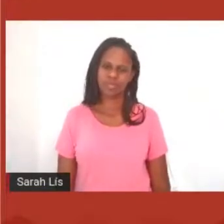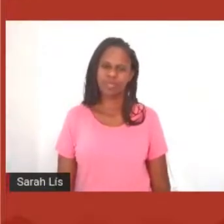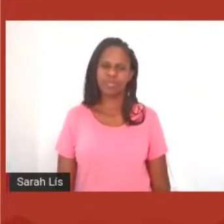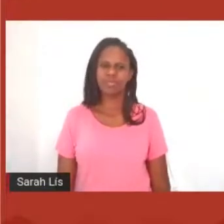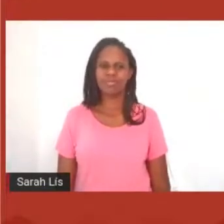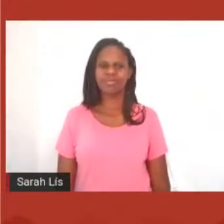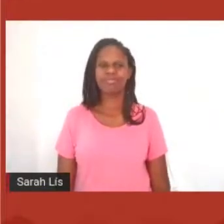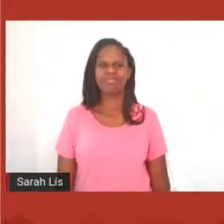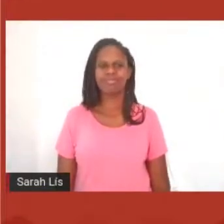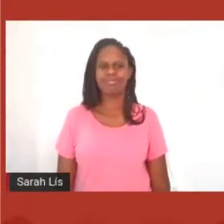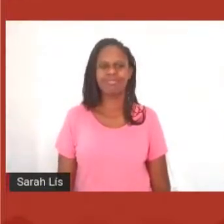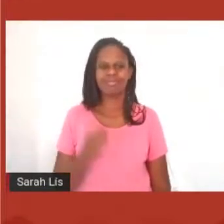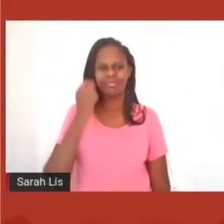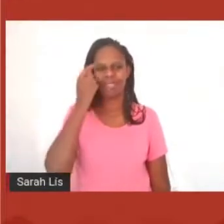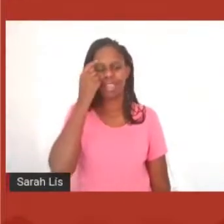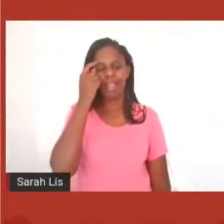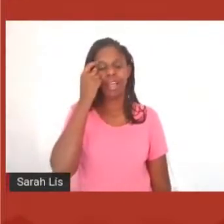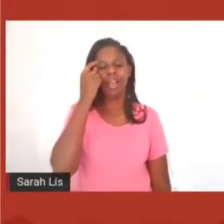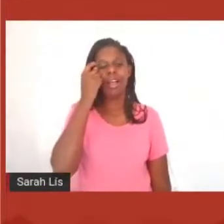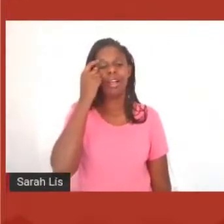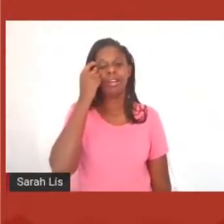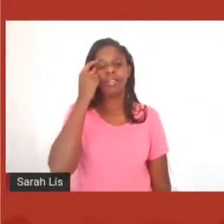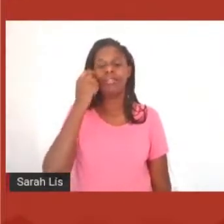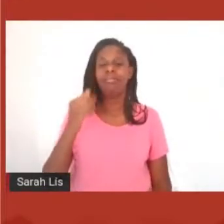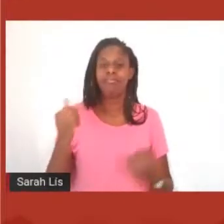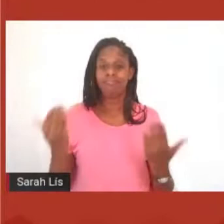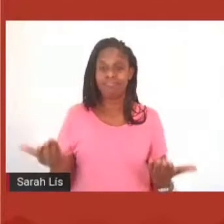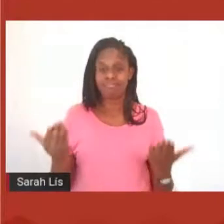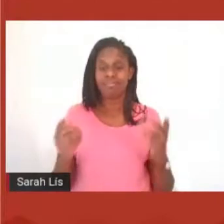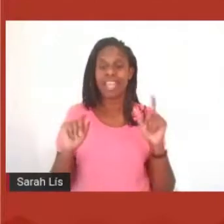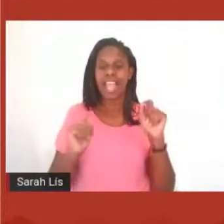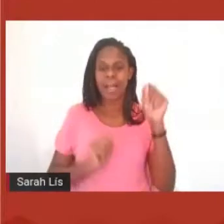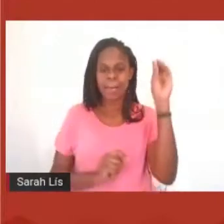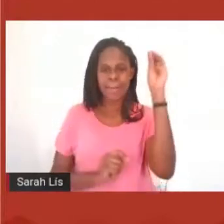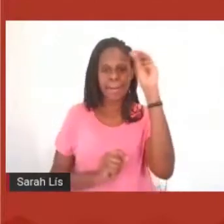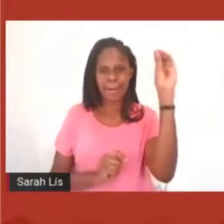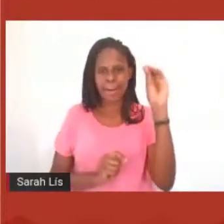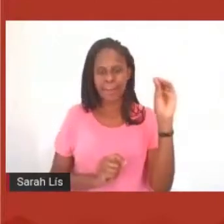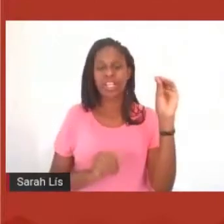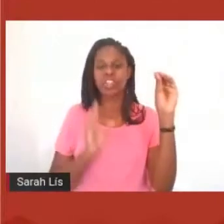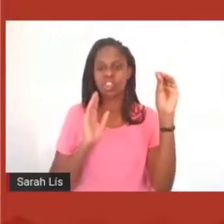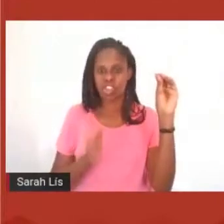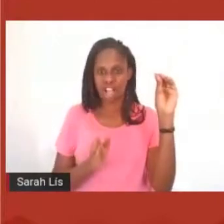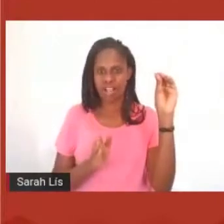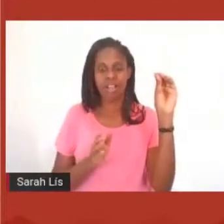Bom, quem já escreveu lá e não está com o nome, dá para editar.